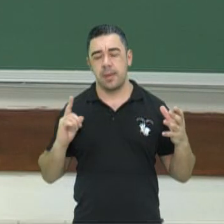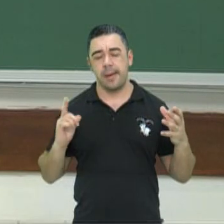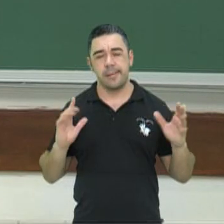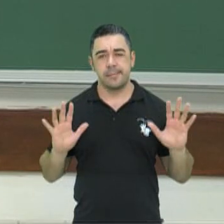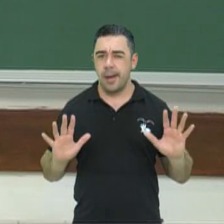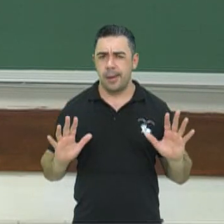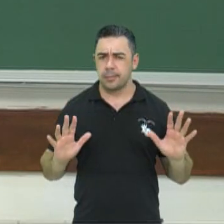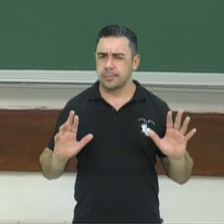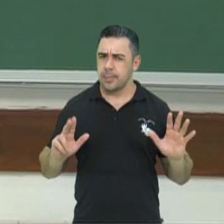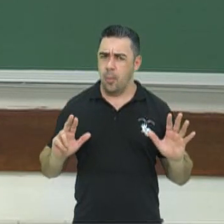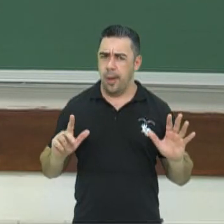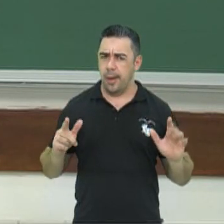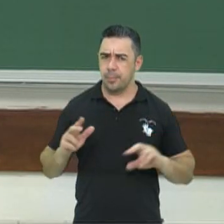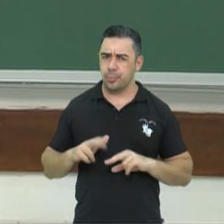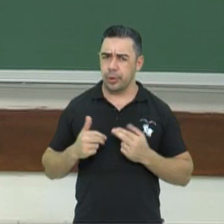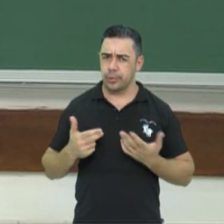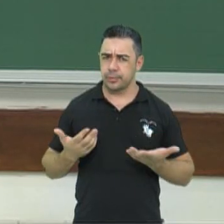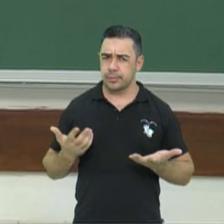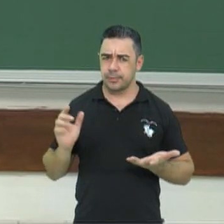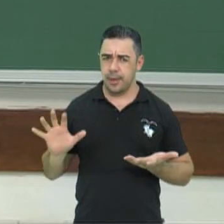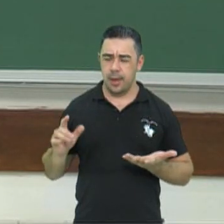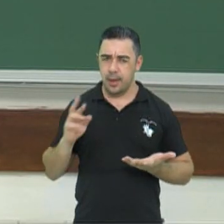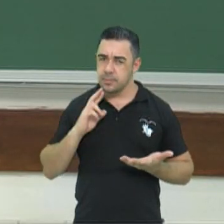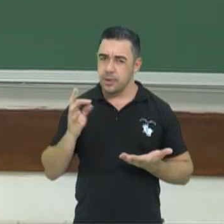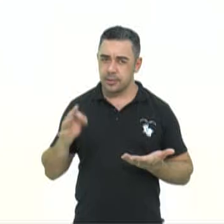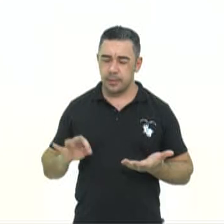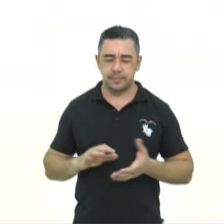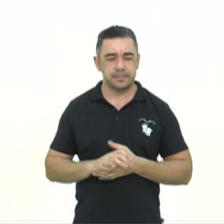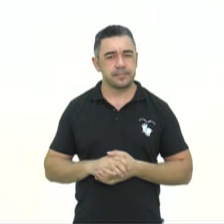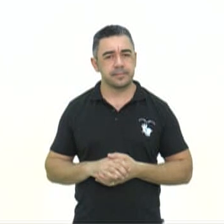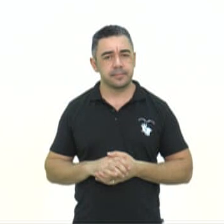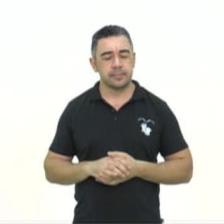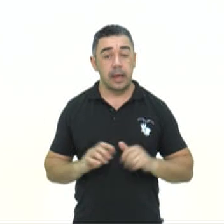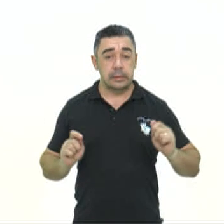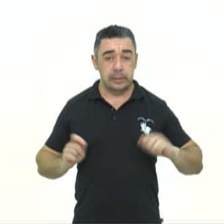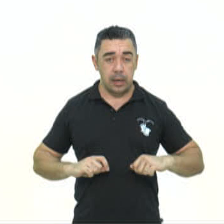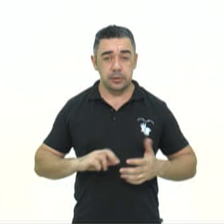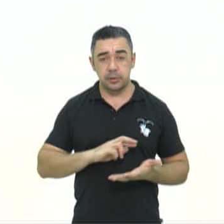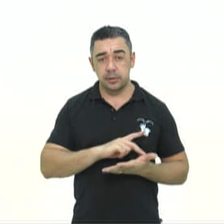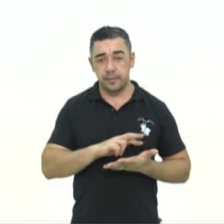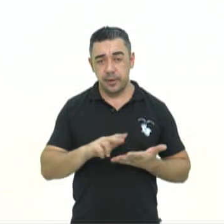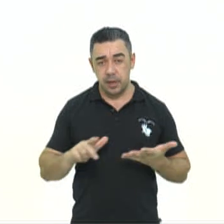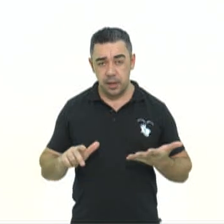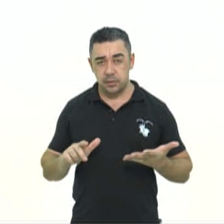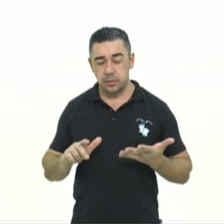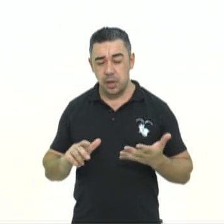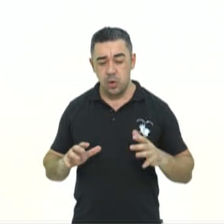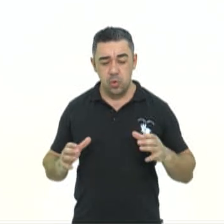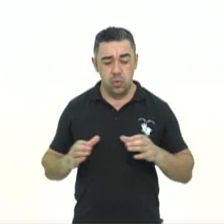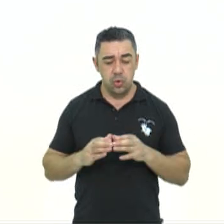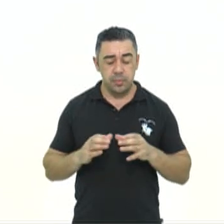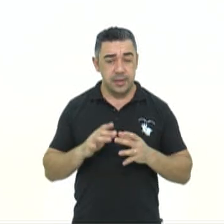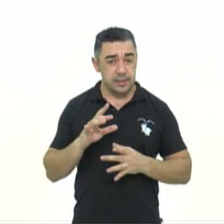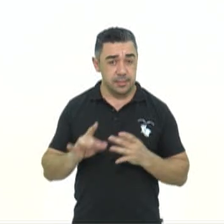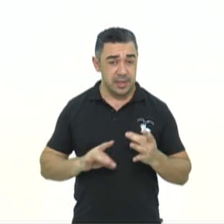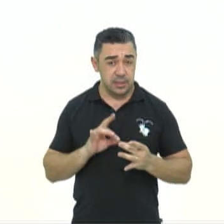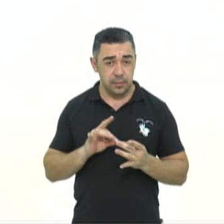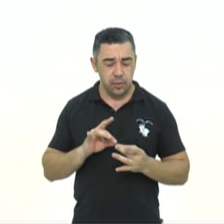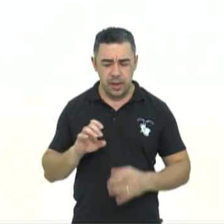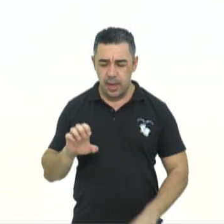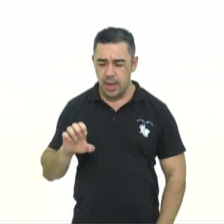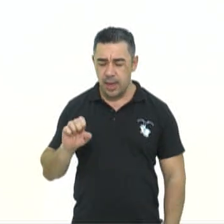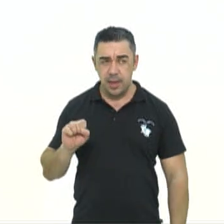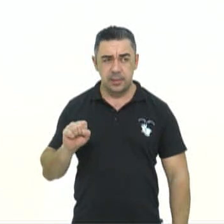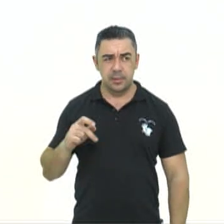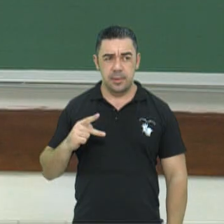né? Mas não é a alternativa correta. A possibilidade de atingir públicos específicos. Quando a gente fala as palavras específicas,